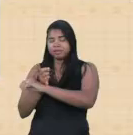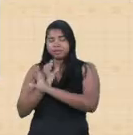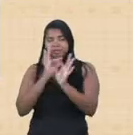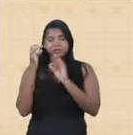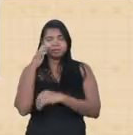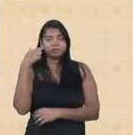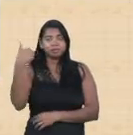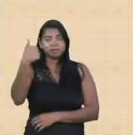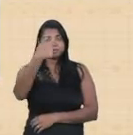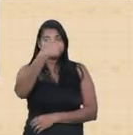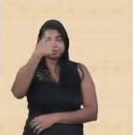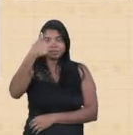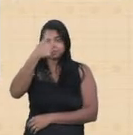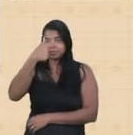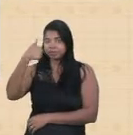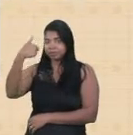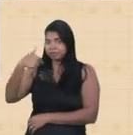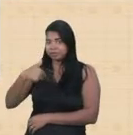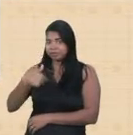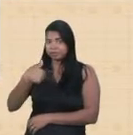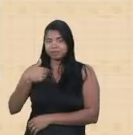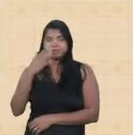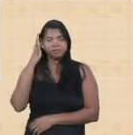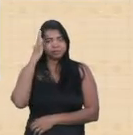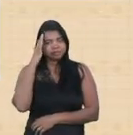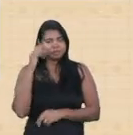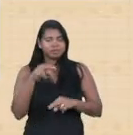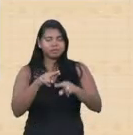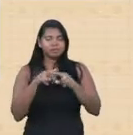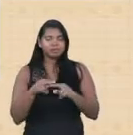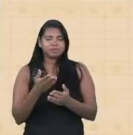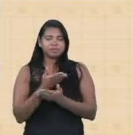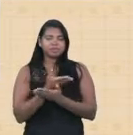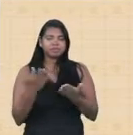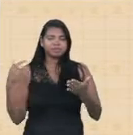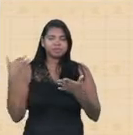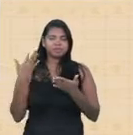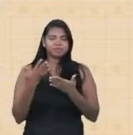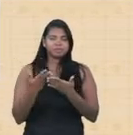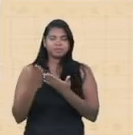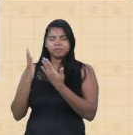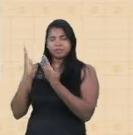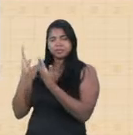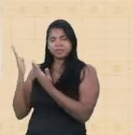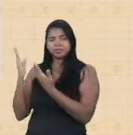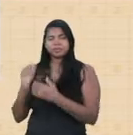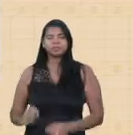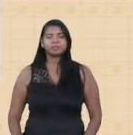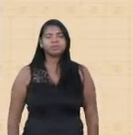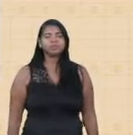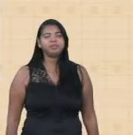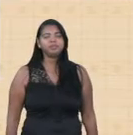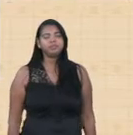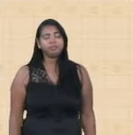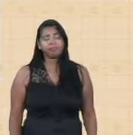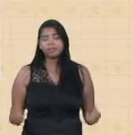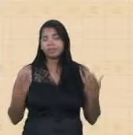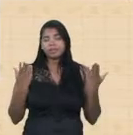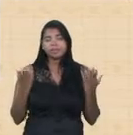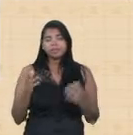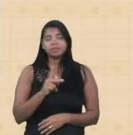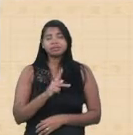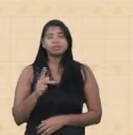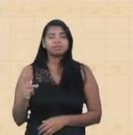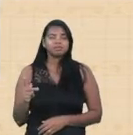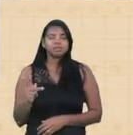força magnética aponta para baixo e é por isso que você tem essa trajetória do jeitinho que está aí. Mas aí você diz, Paulinho, mas e se for só